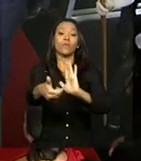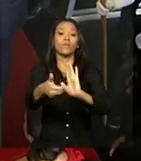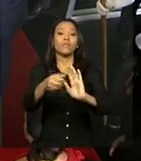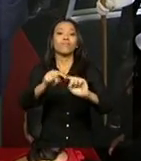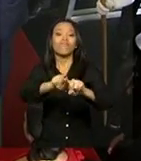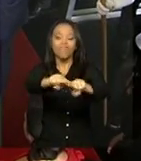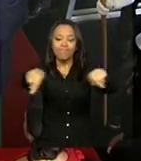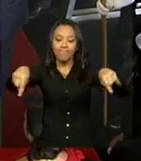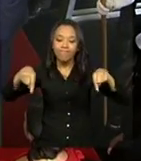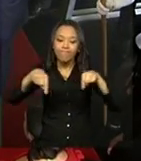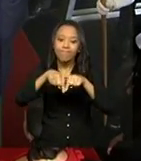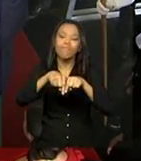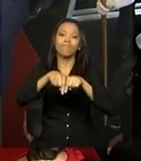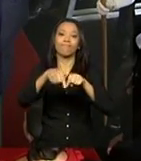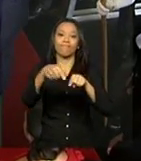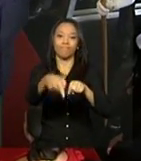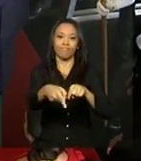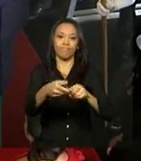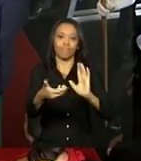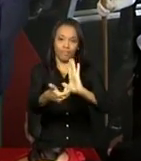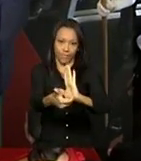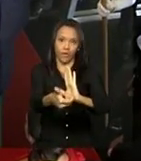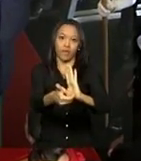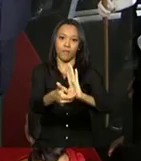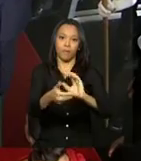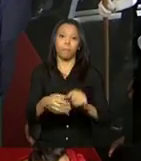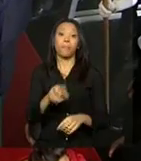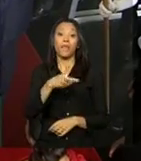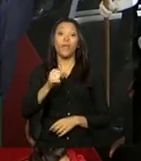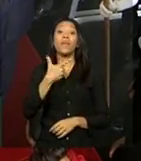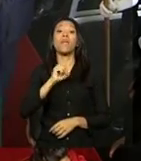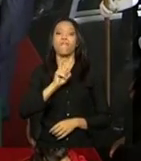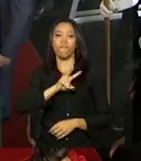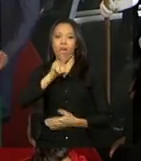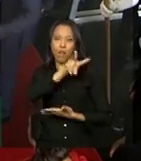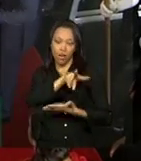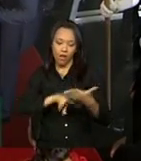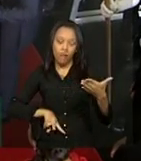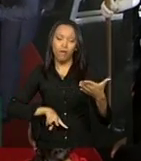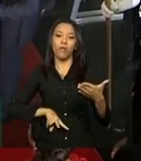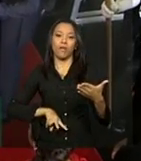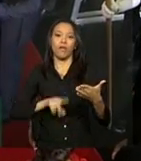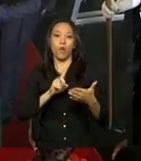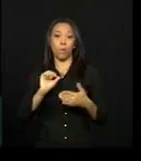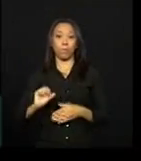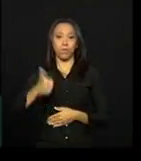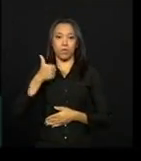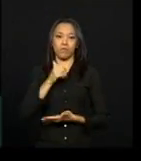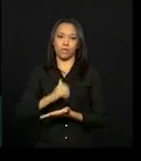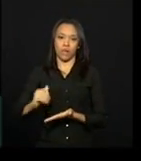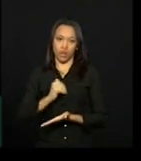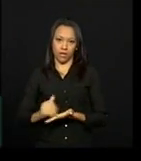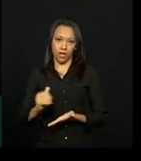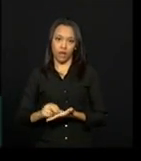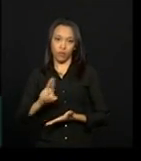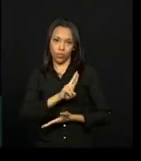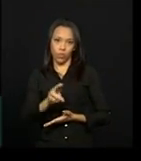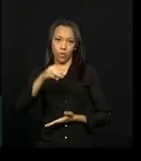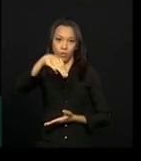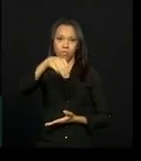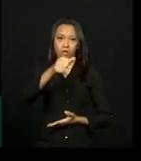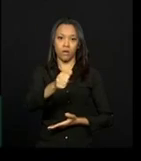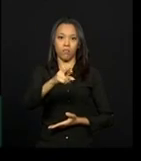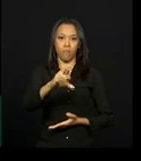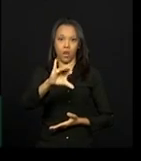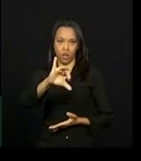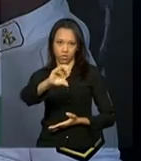do espaço, naturalmente, né? Quem vai ler o termo de posse é o primeiro secretário, Márcio